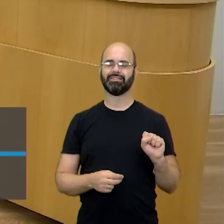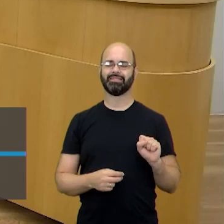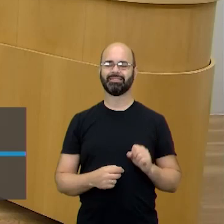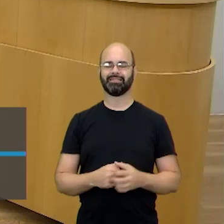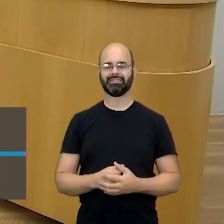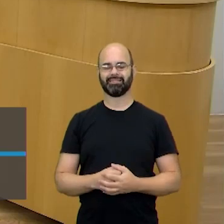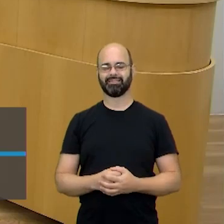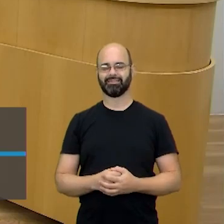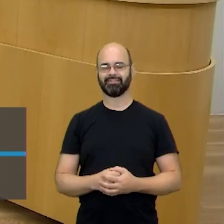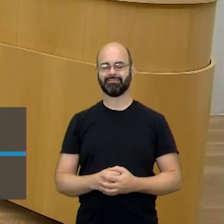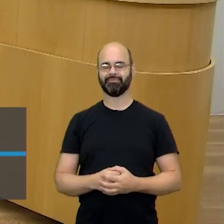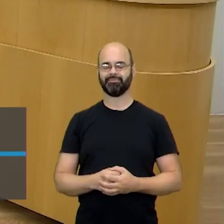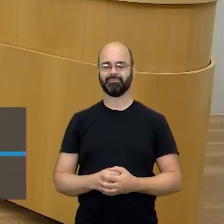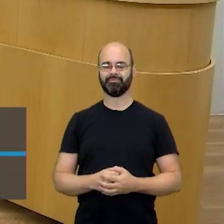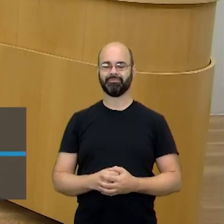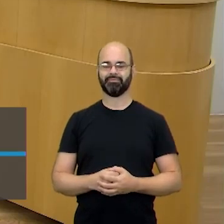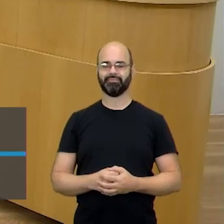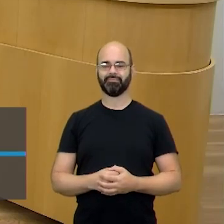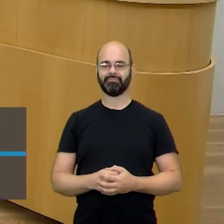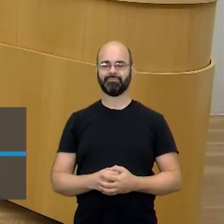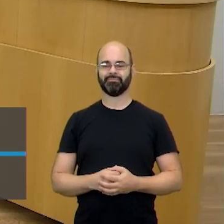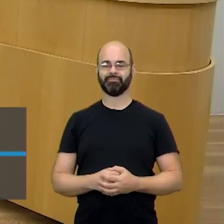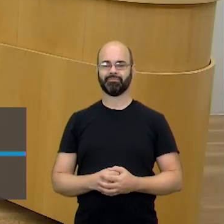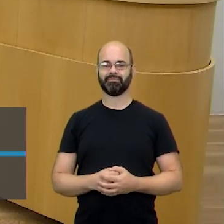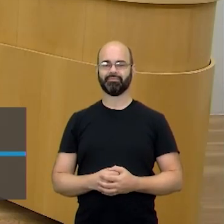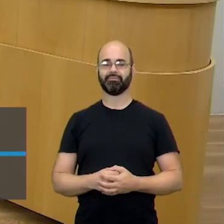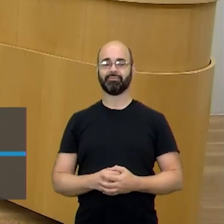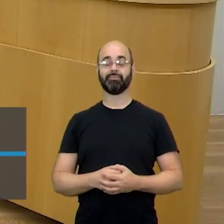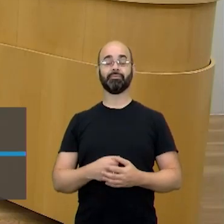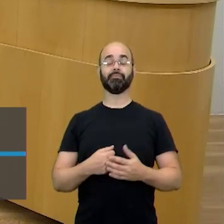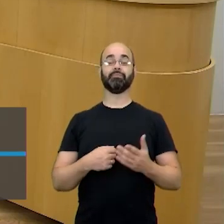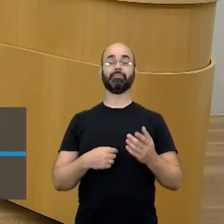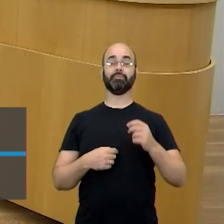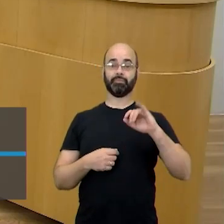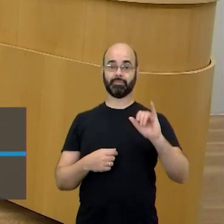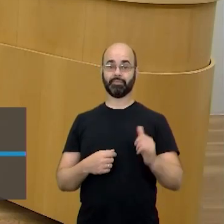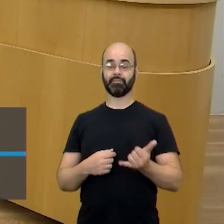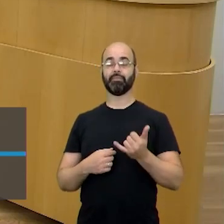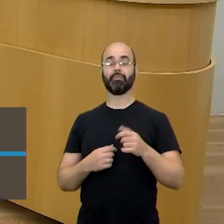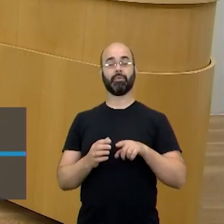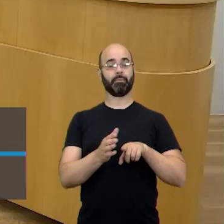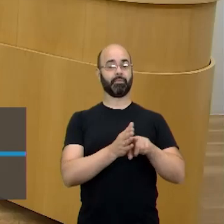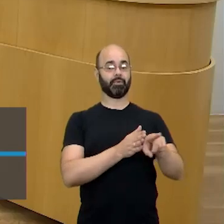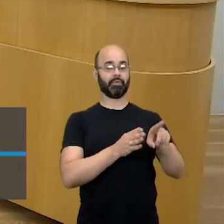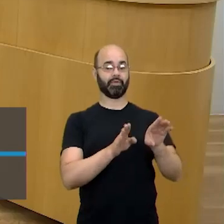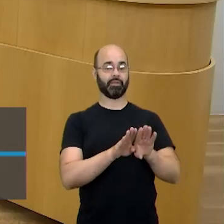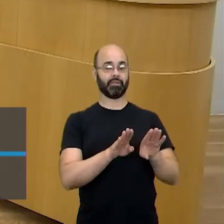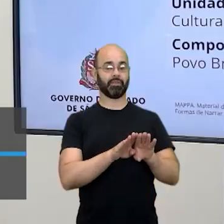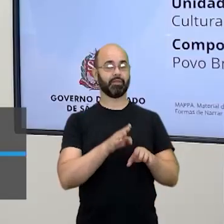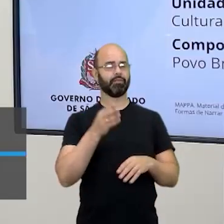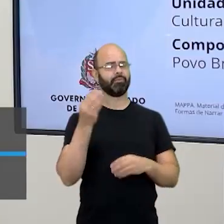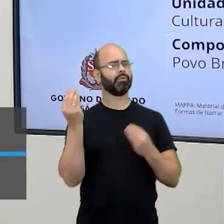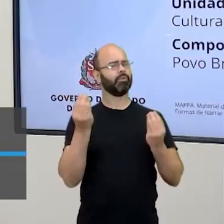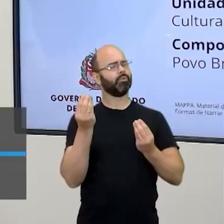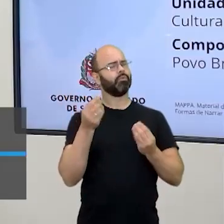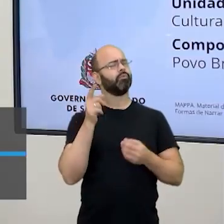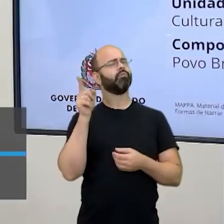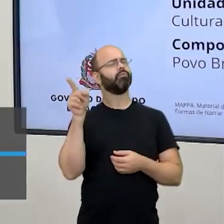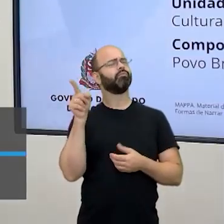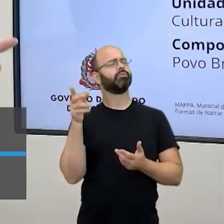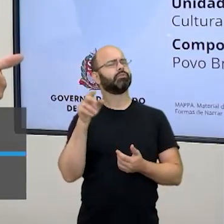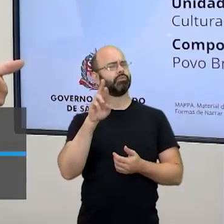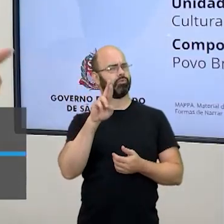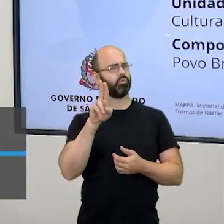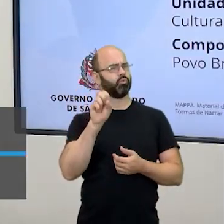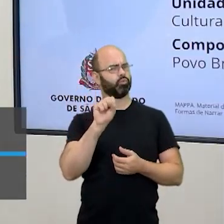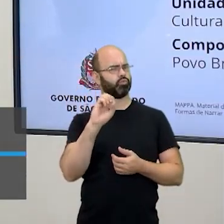fazer uma pergunta também que eu acho que tem tudo a ver com o que a gente está discutindo aqui, Russão. Você, de alguma forma, já